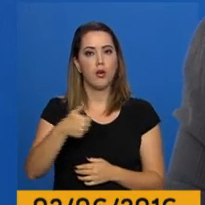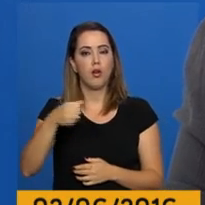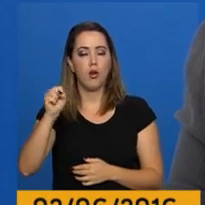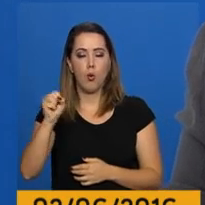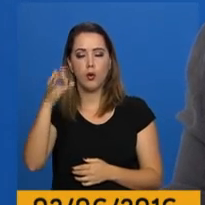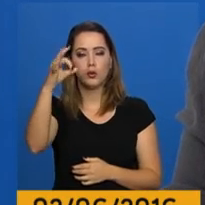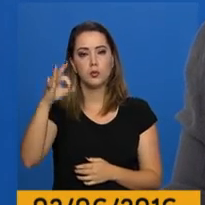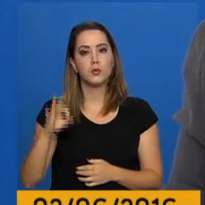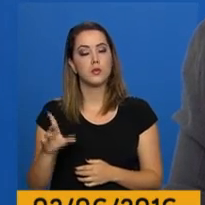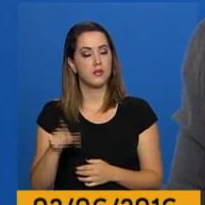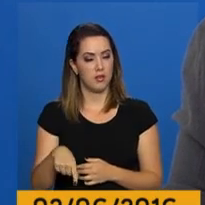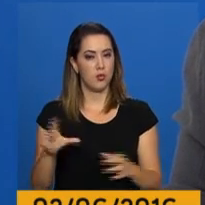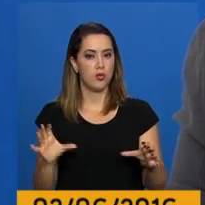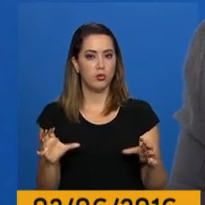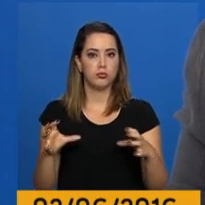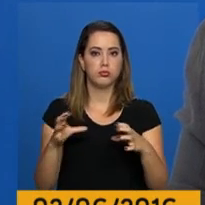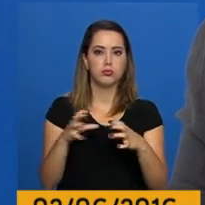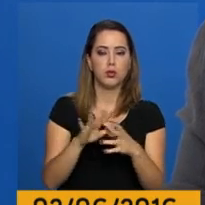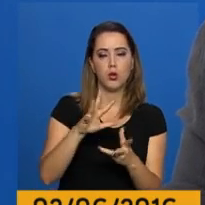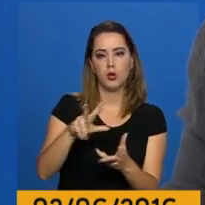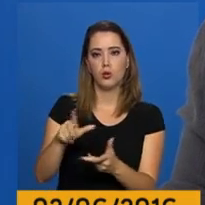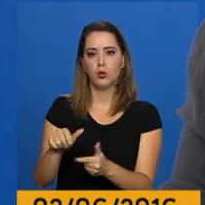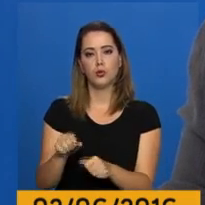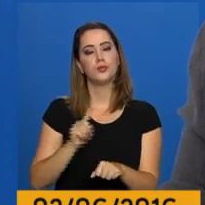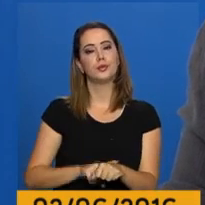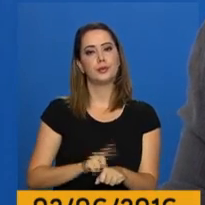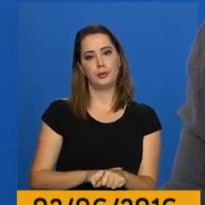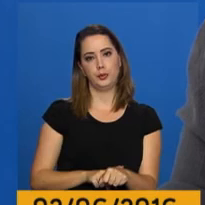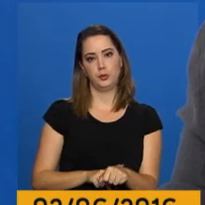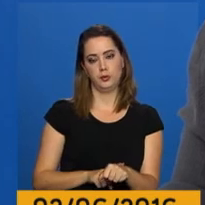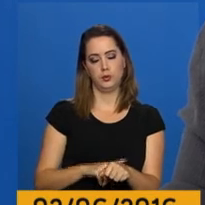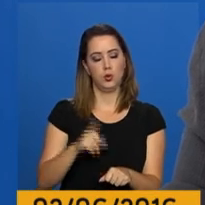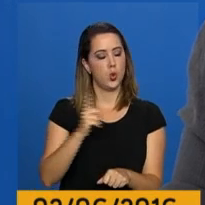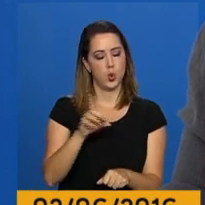acumulado em todo o período, tá certo? Não é o impacto,